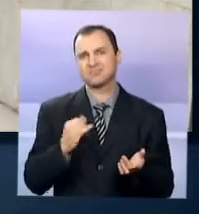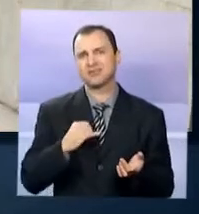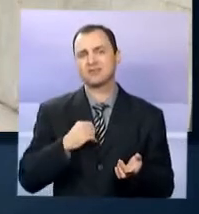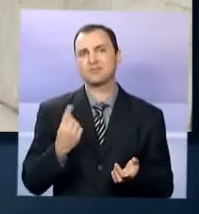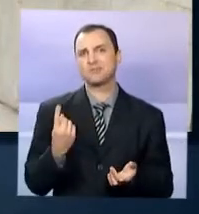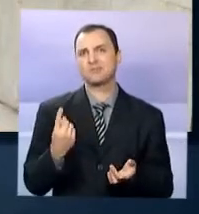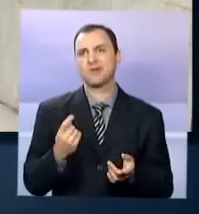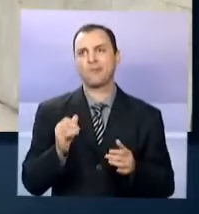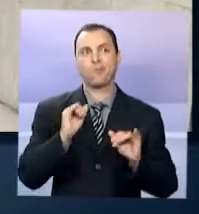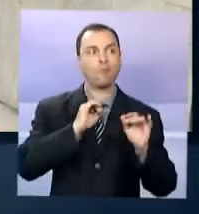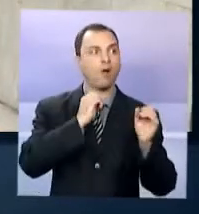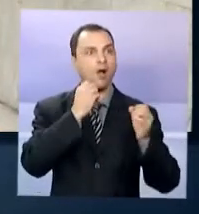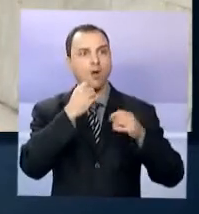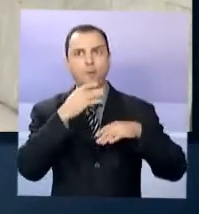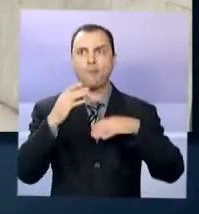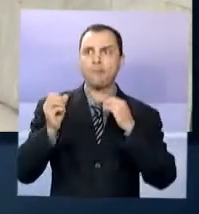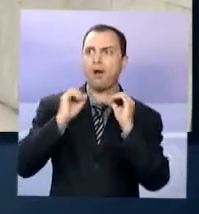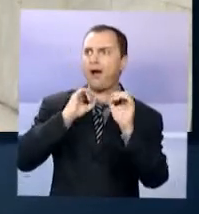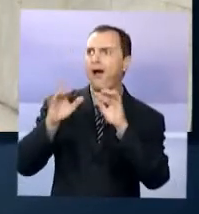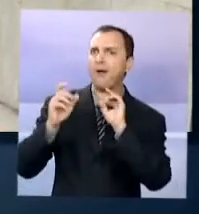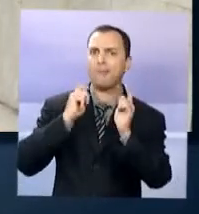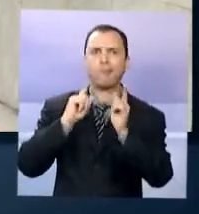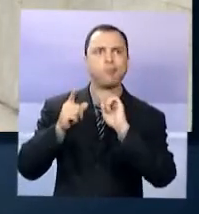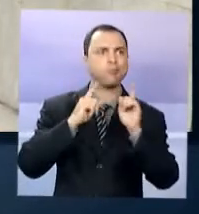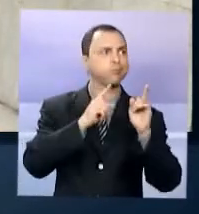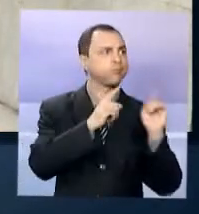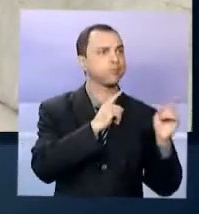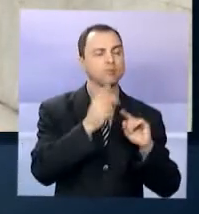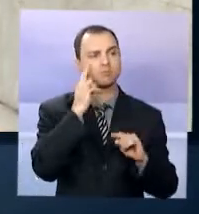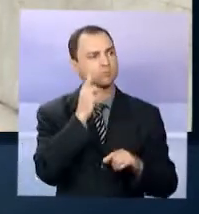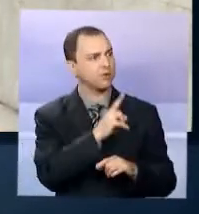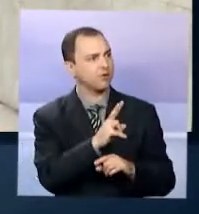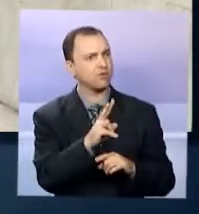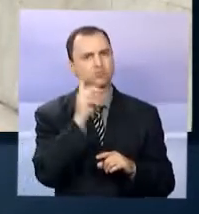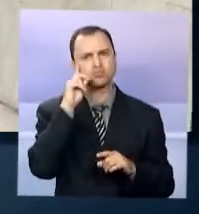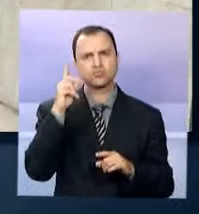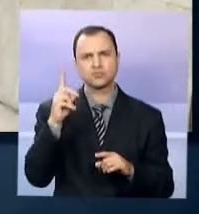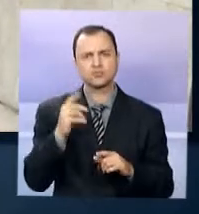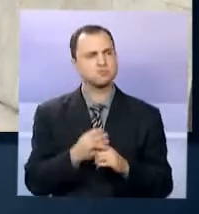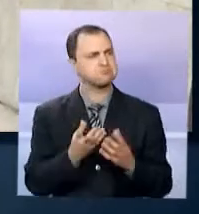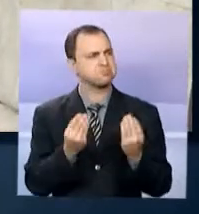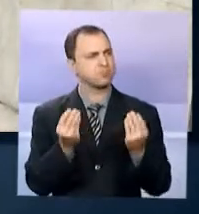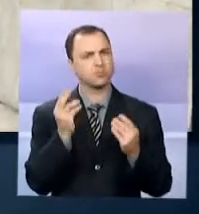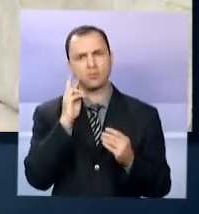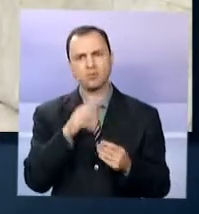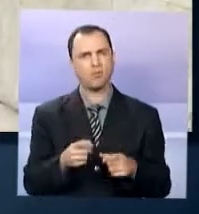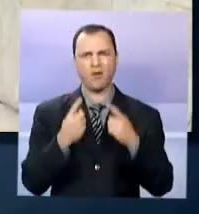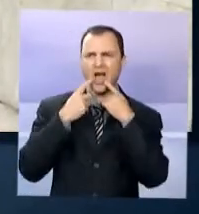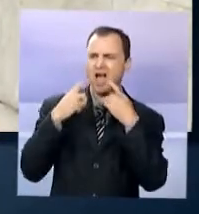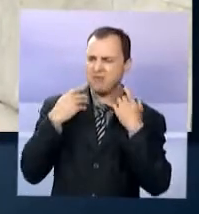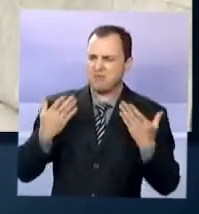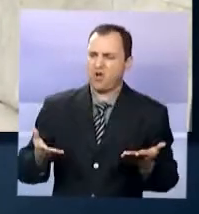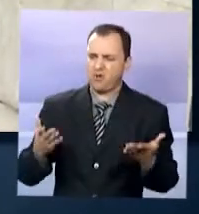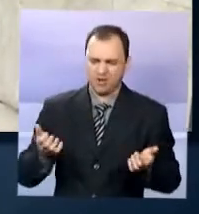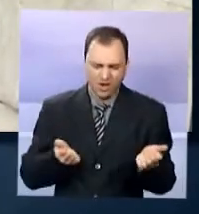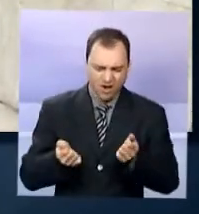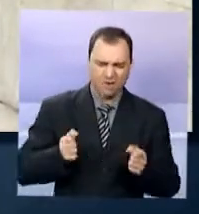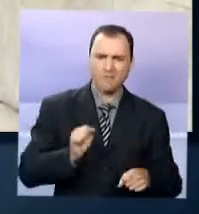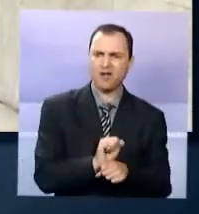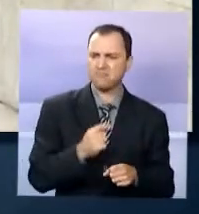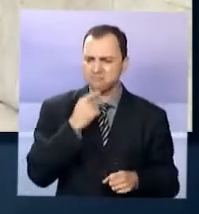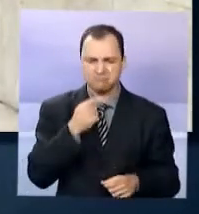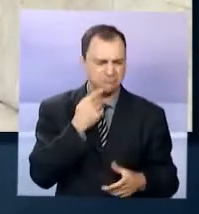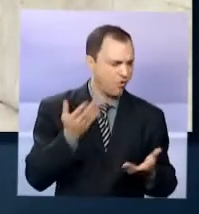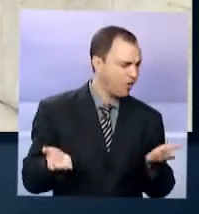assim teve uma repercussão muito grande as pessoas que passavam lá no no dia Muitas delas reclamavam Pô eu quero estacionar